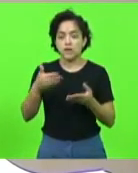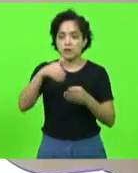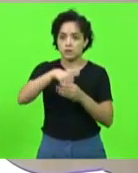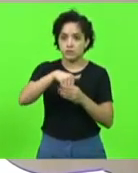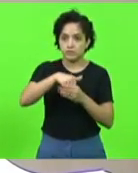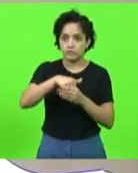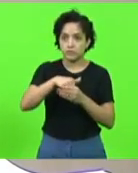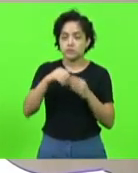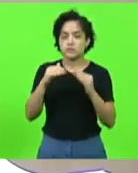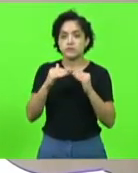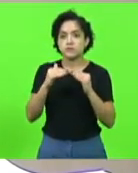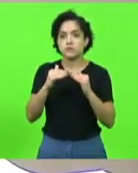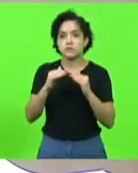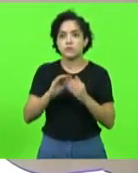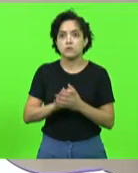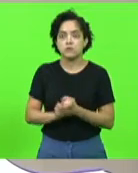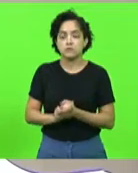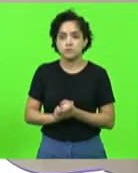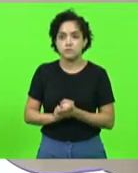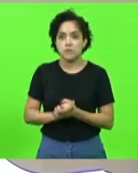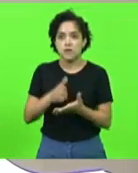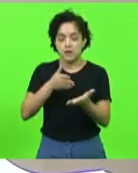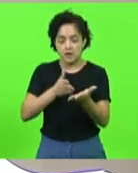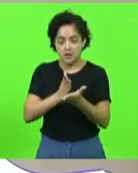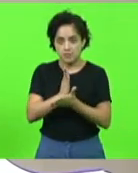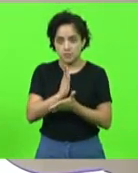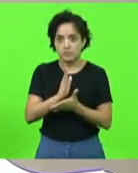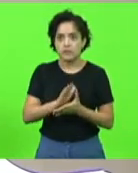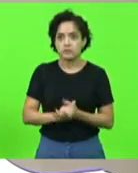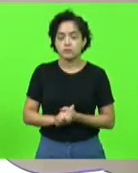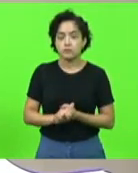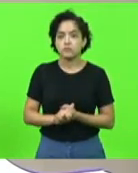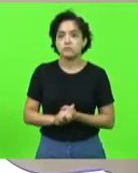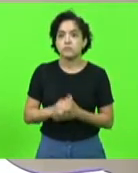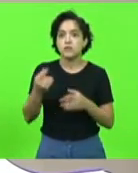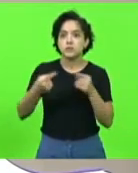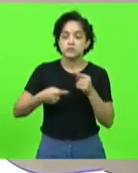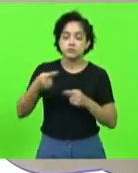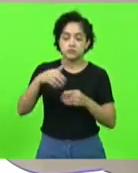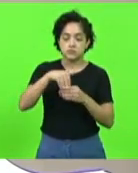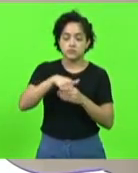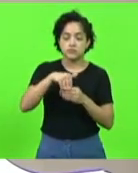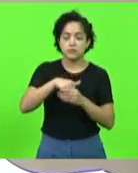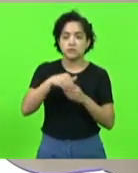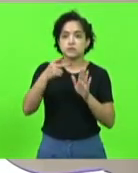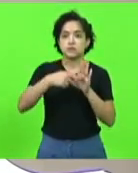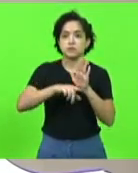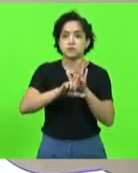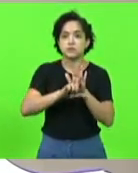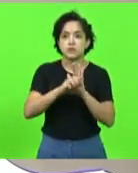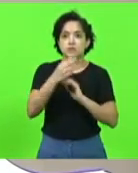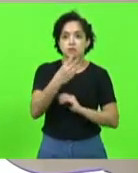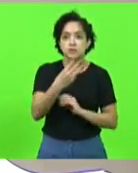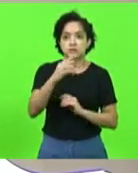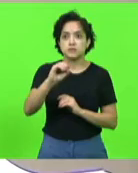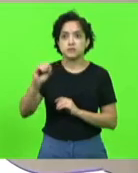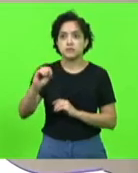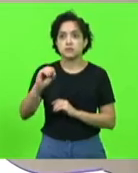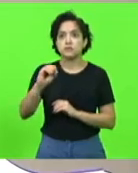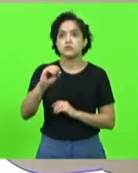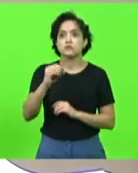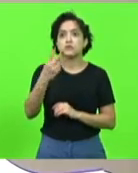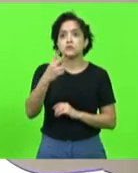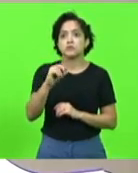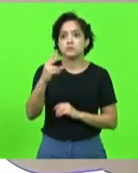deputados que aprovam permaneçam como se encontram. Aprovado por unanimidade. Discussão e votação em turno único do projeto de lei 300.0/2021, autor